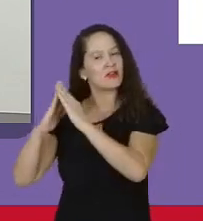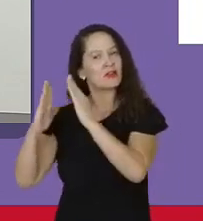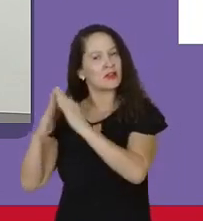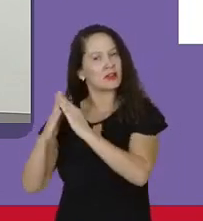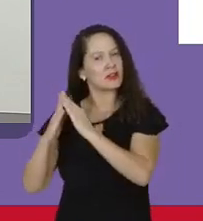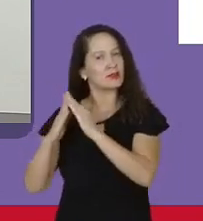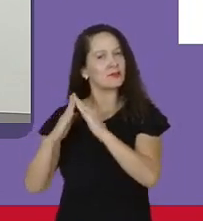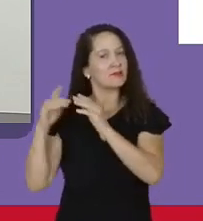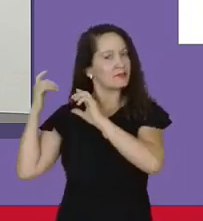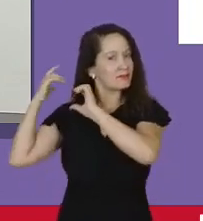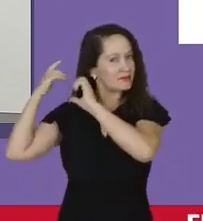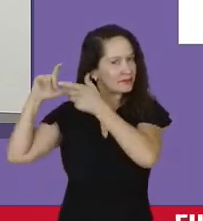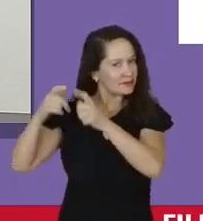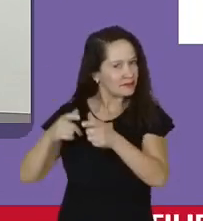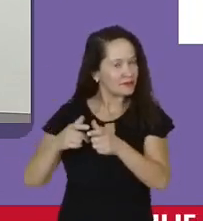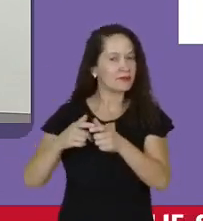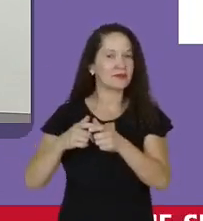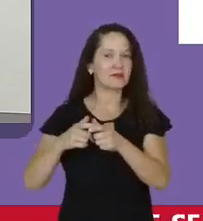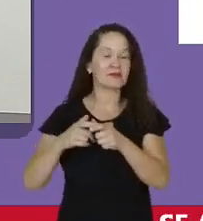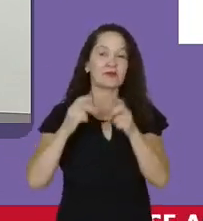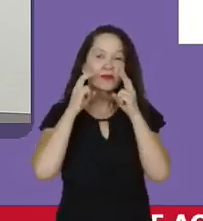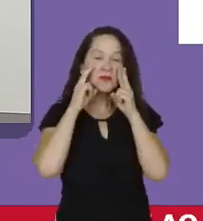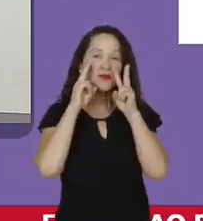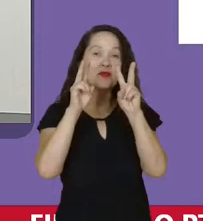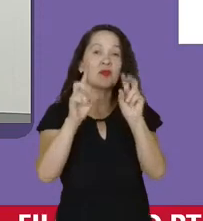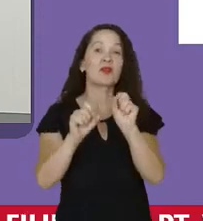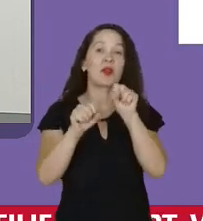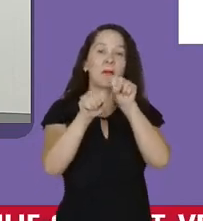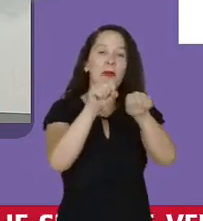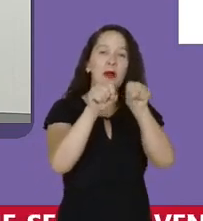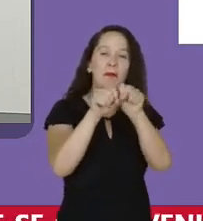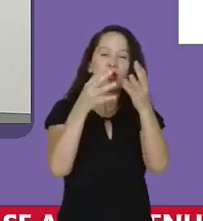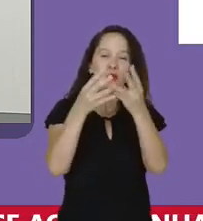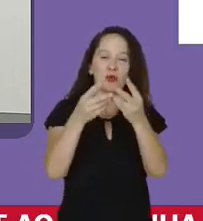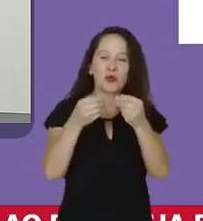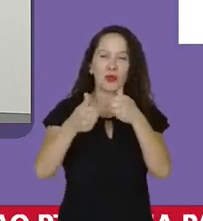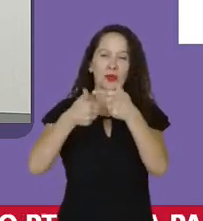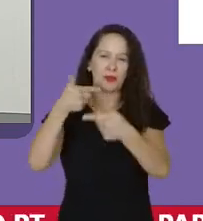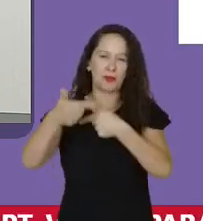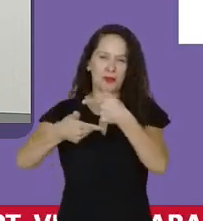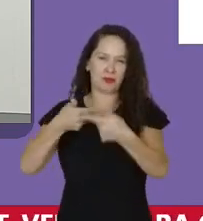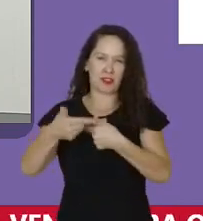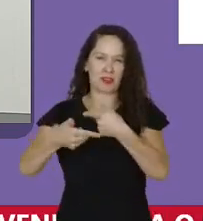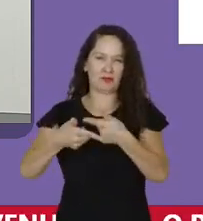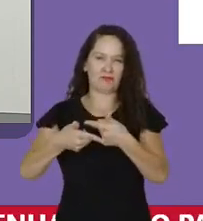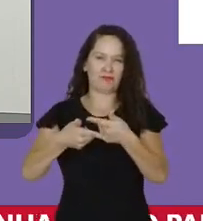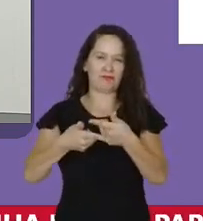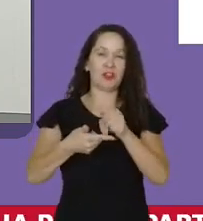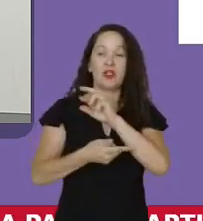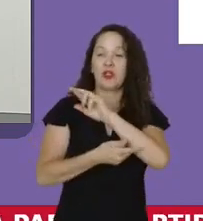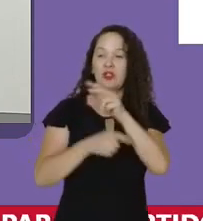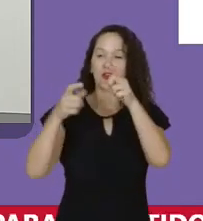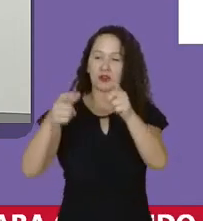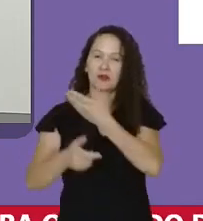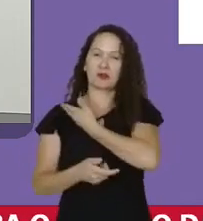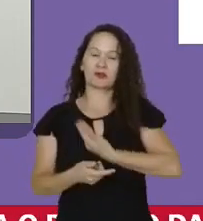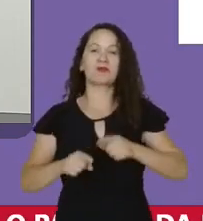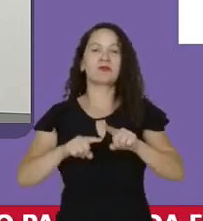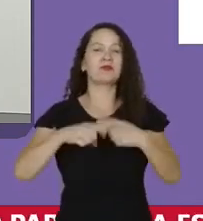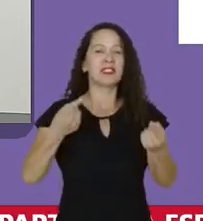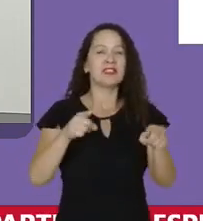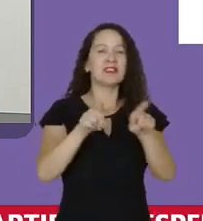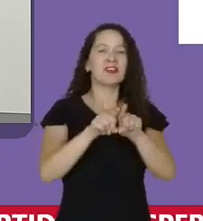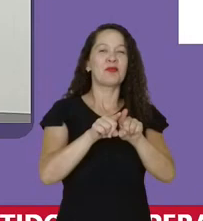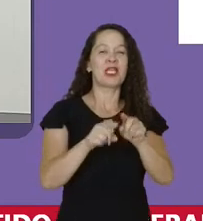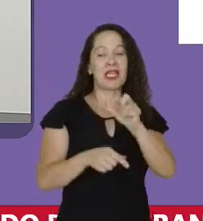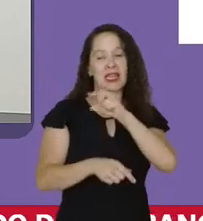Um conservadorismo que visa a precarização do trabalho, né? A precarização não só no espaço público, mas também no